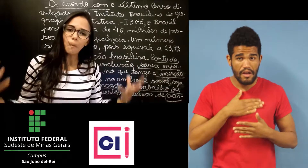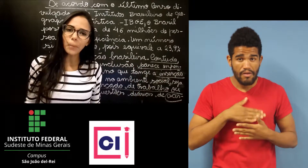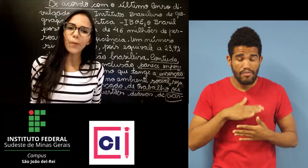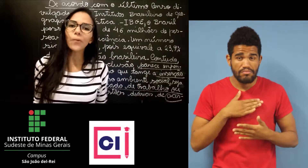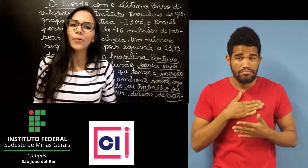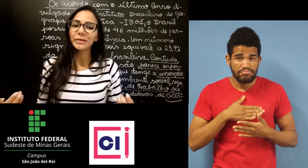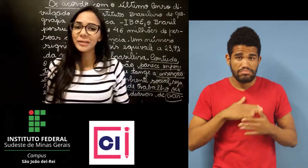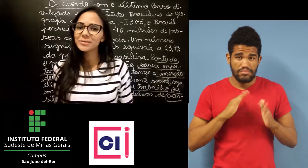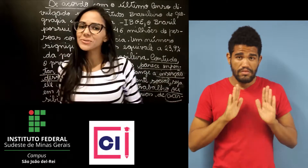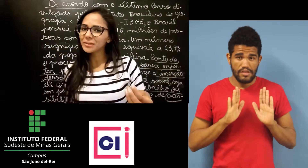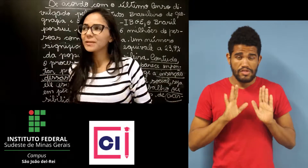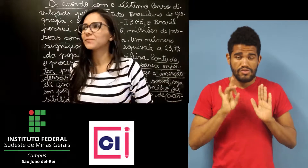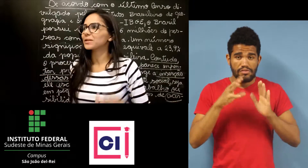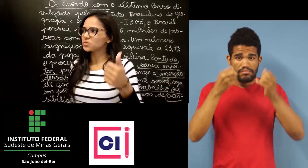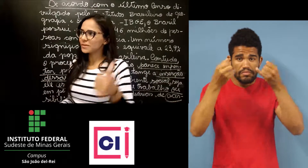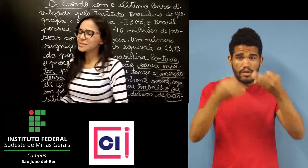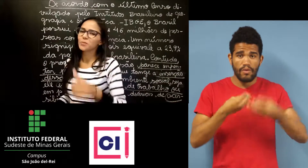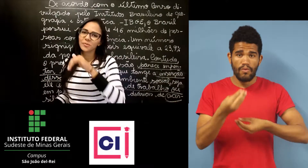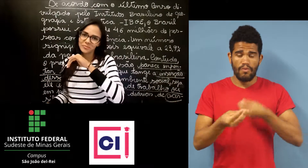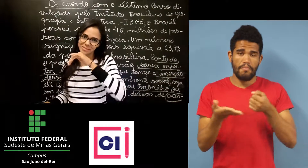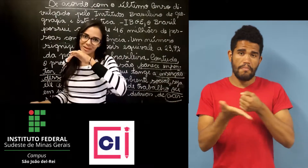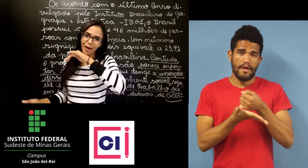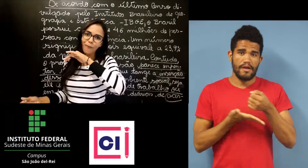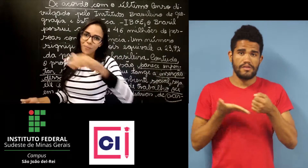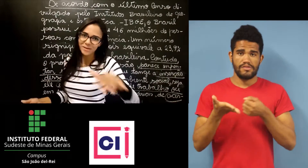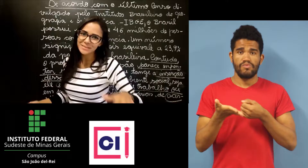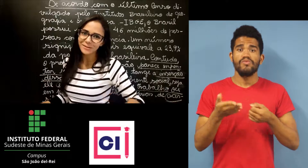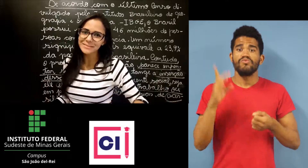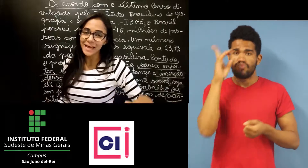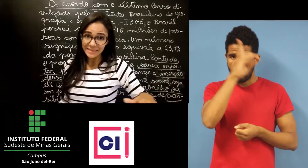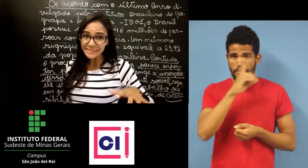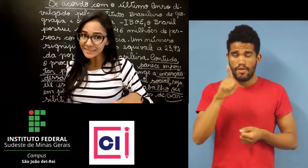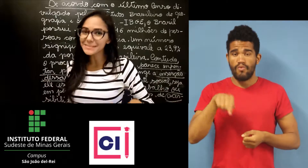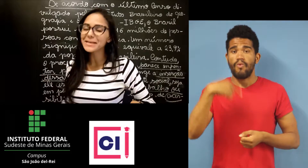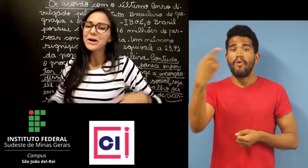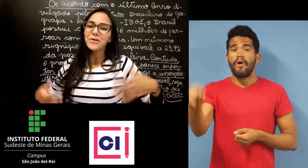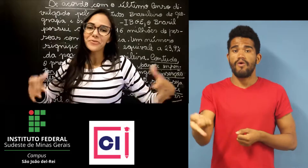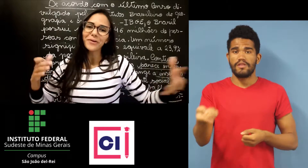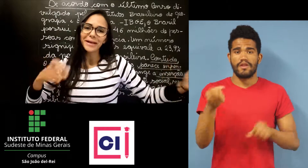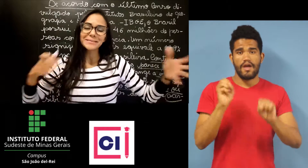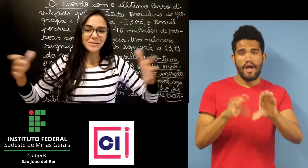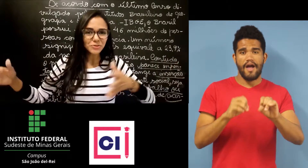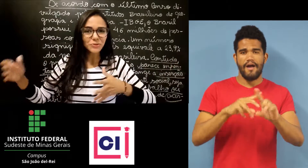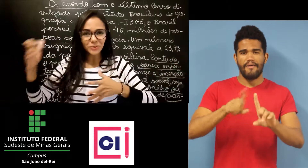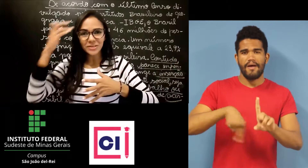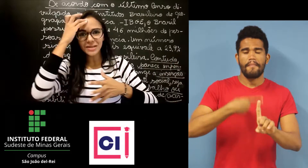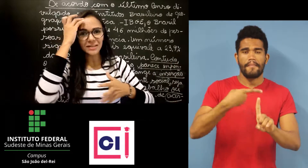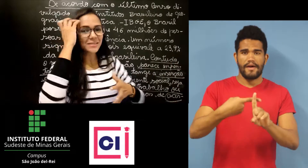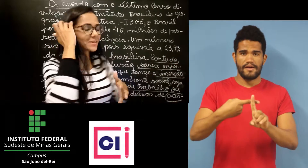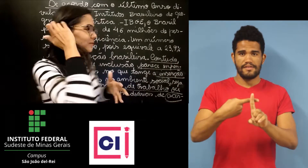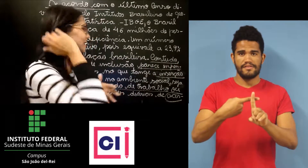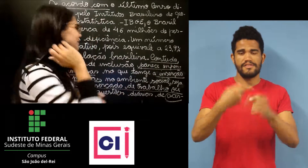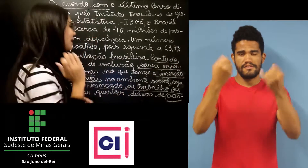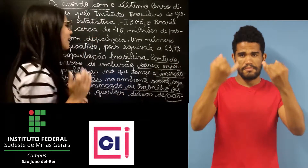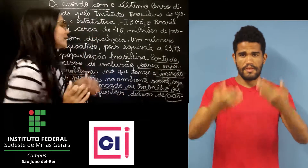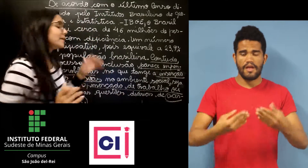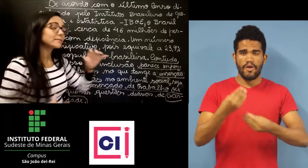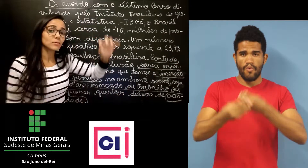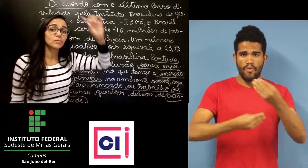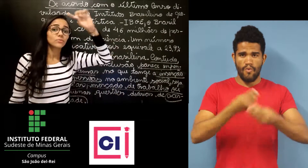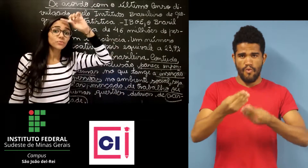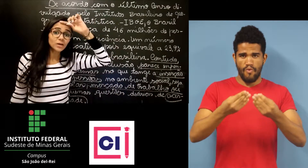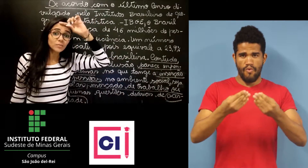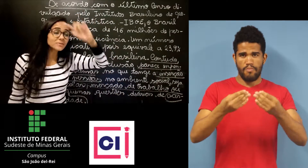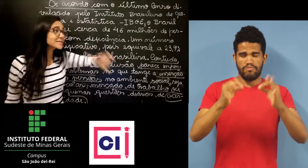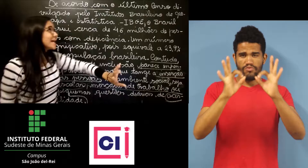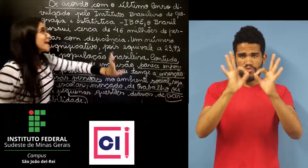ajudar um pouco nisso também. Na verdade, não vai ser uma, vão ser algumas aulas extras, fora essa estrutura de redação, tá?